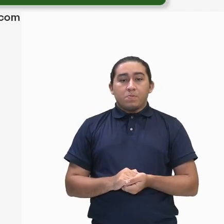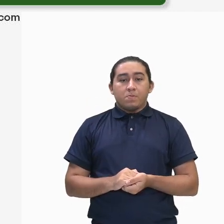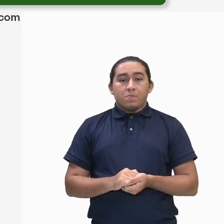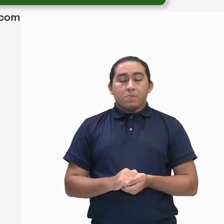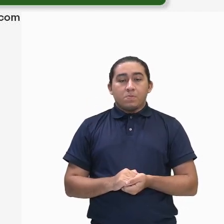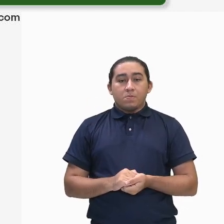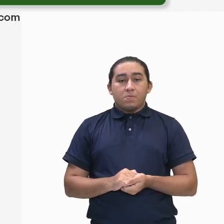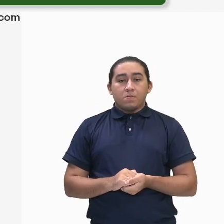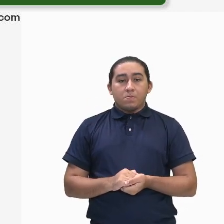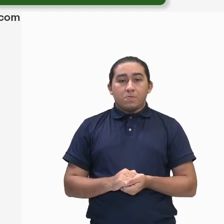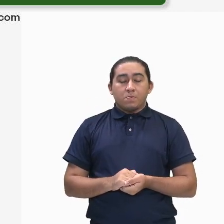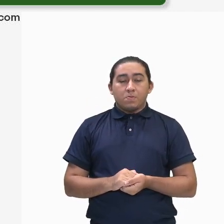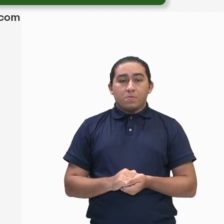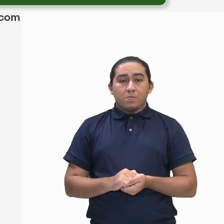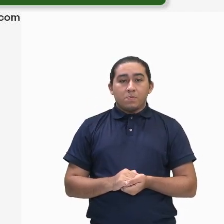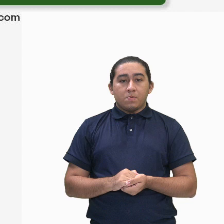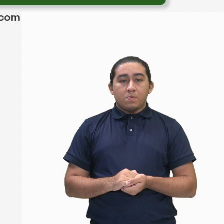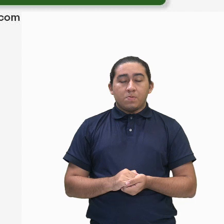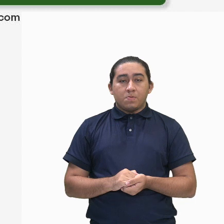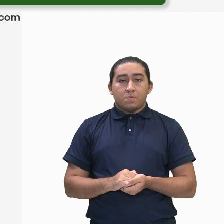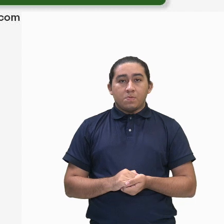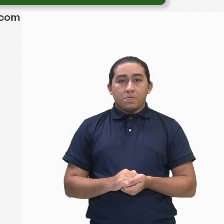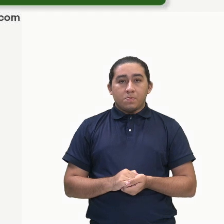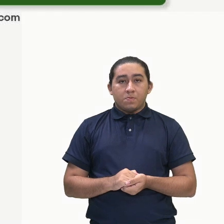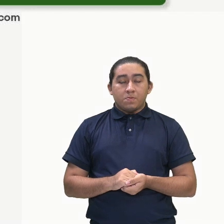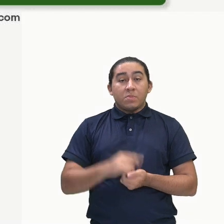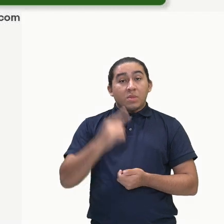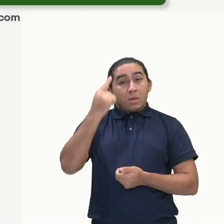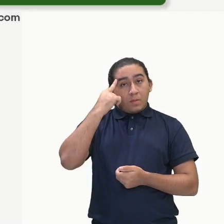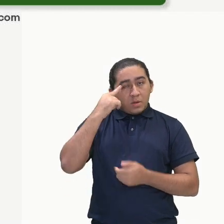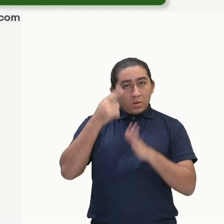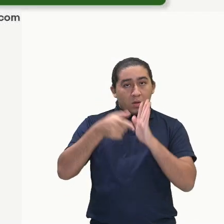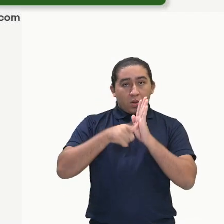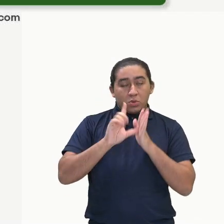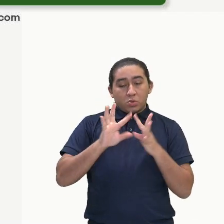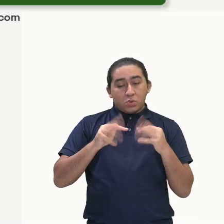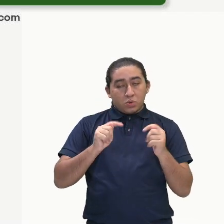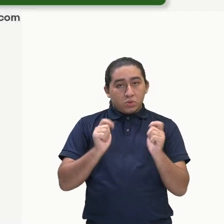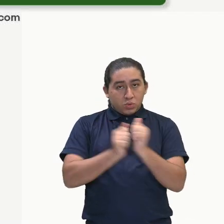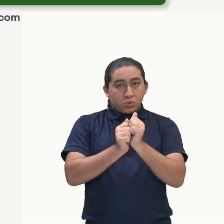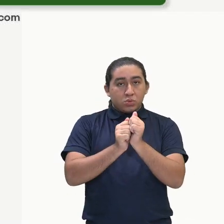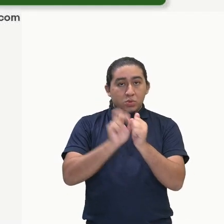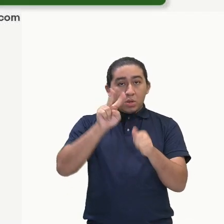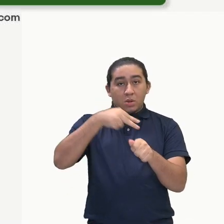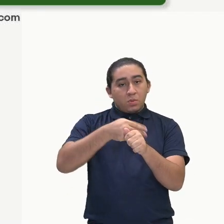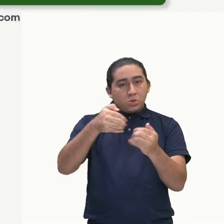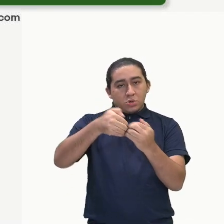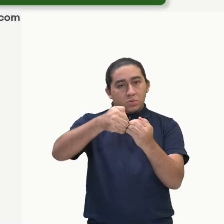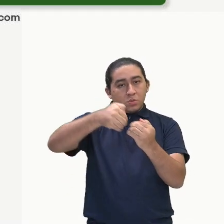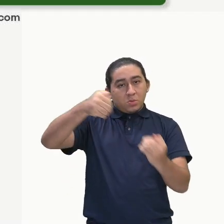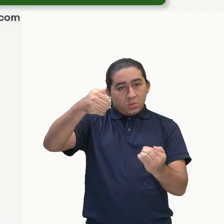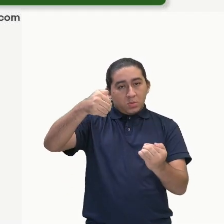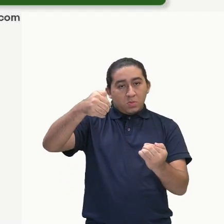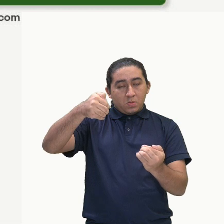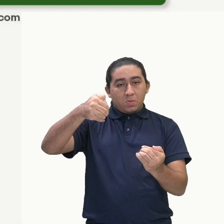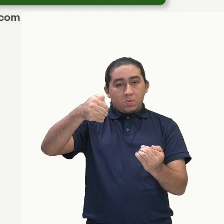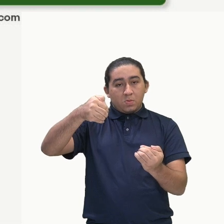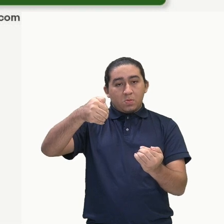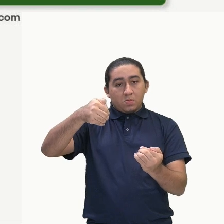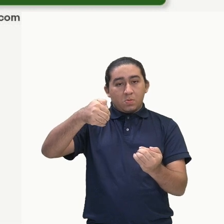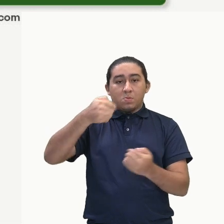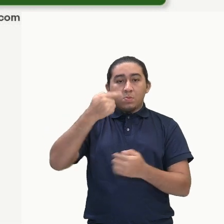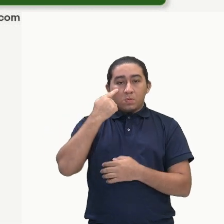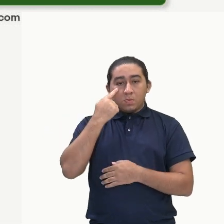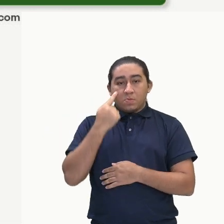olha só. Né? Imagina lá que estavam os continentes todos juntos e aqui eles se dividiram, né, em Laurásia e